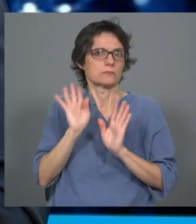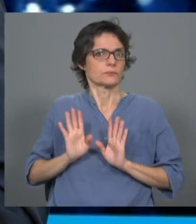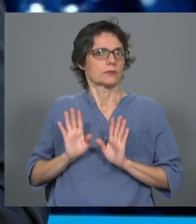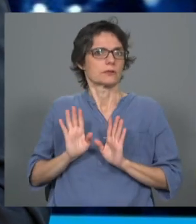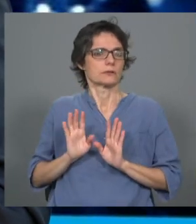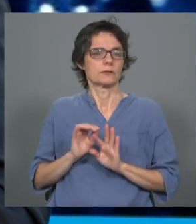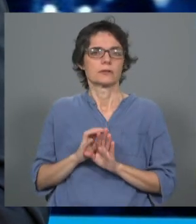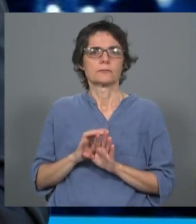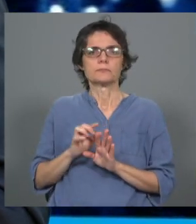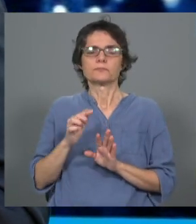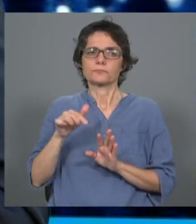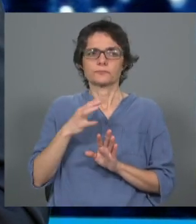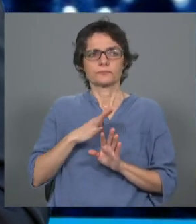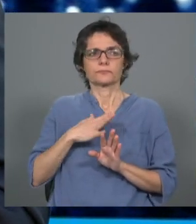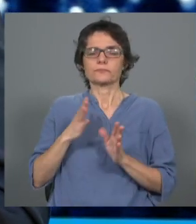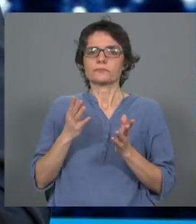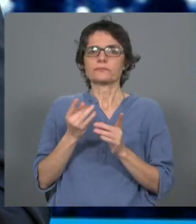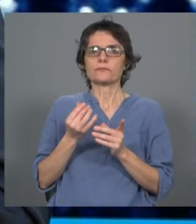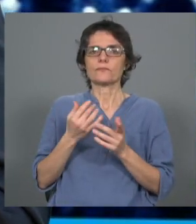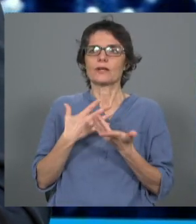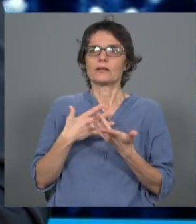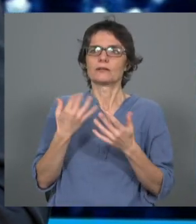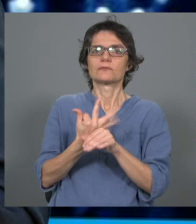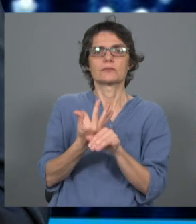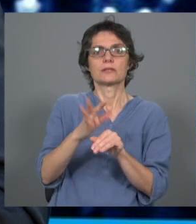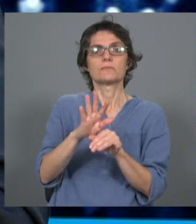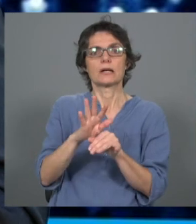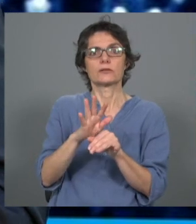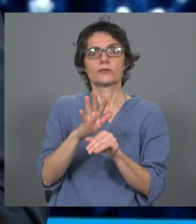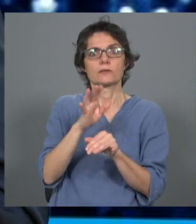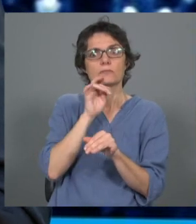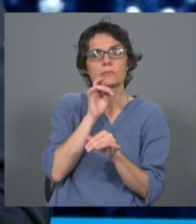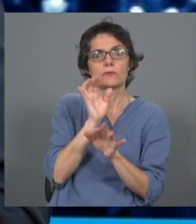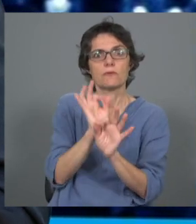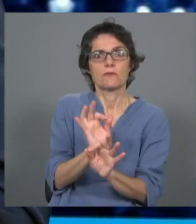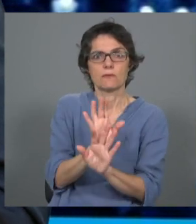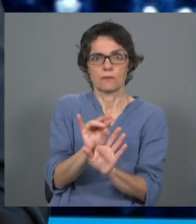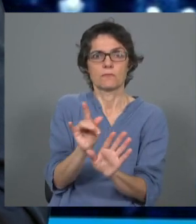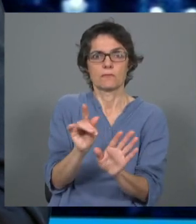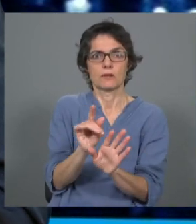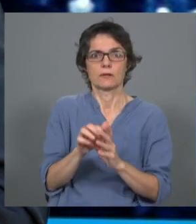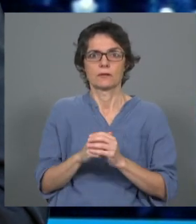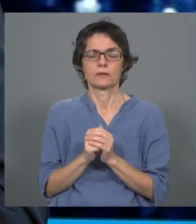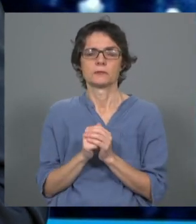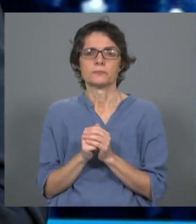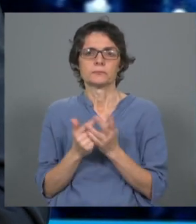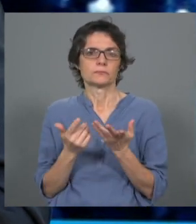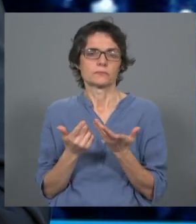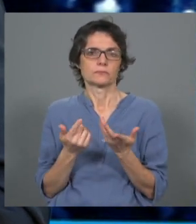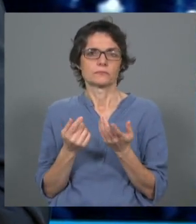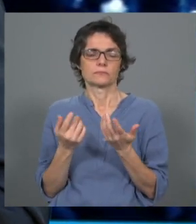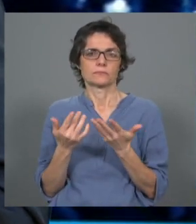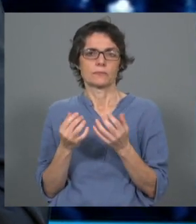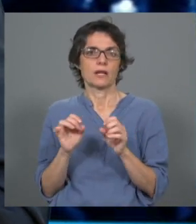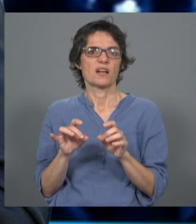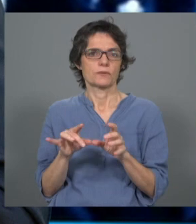pretendemos, que ela se realize, mas que seja, de facto, de festa e com toda a segurança, e não seja ocasião